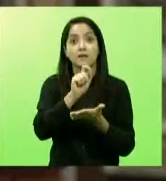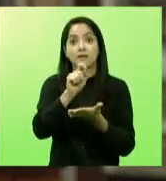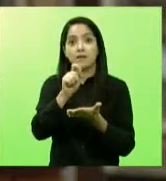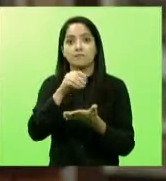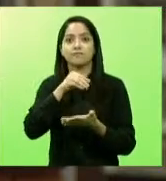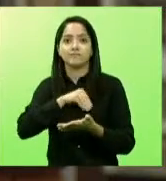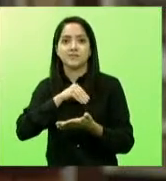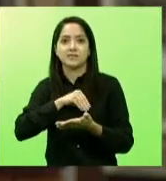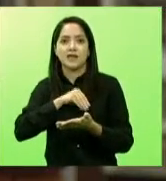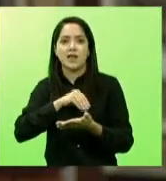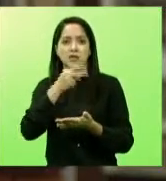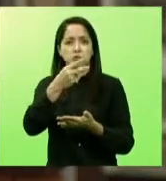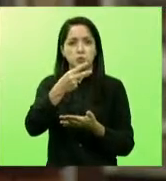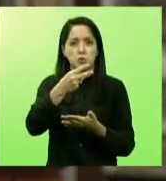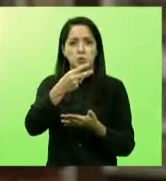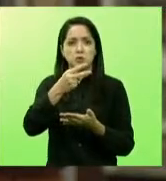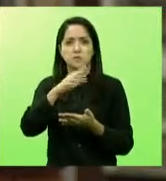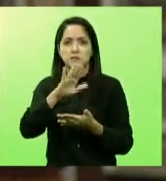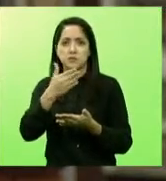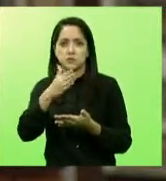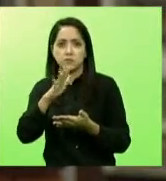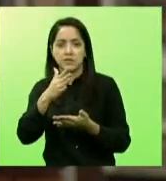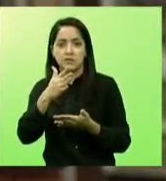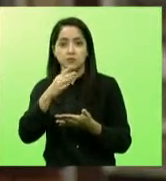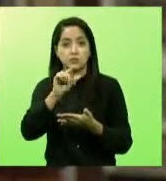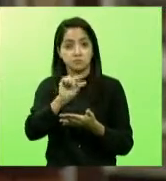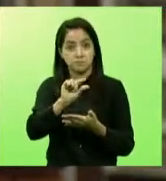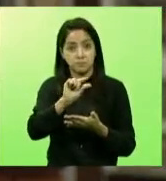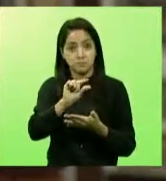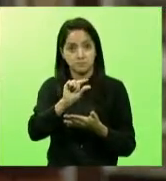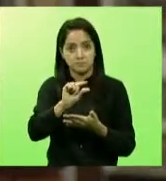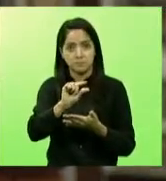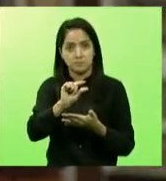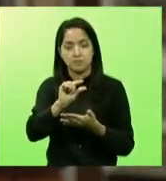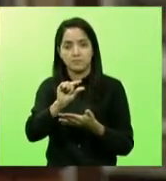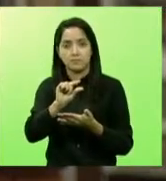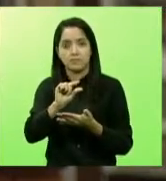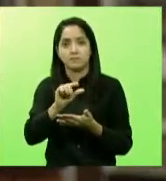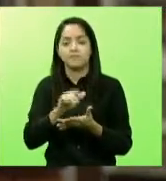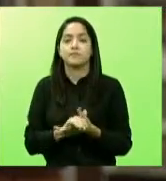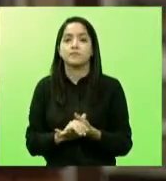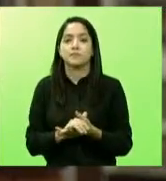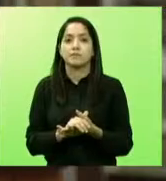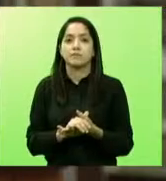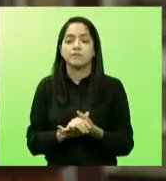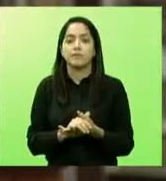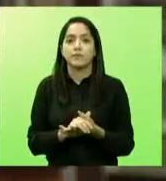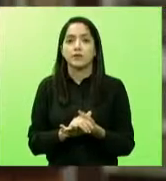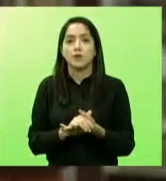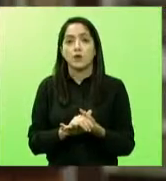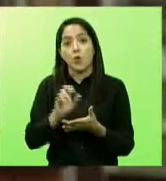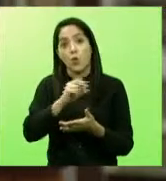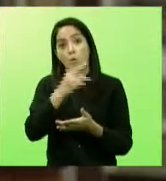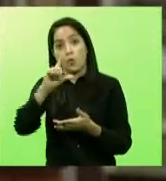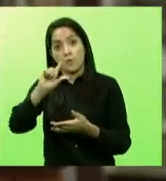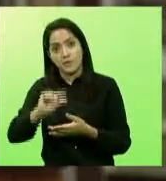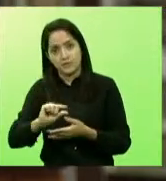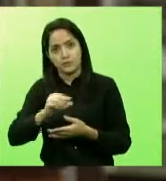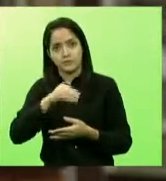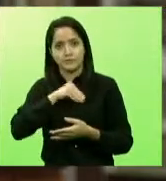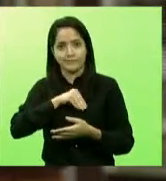ou menos do que isso. Tá, para você que está nos assistindo aí, que recebe menos de 2 salários mínimos ou menos.